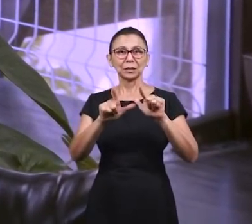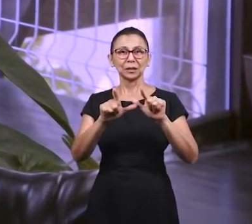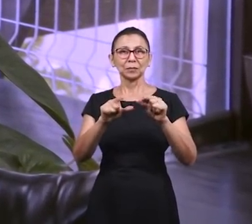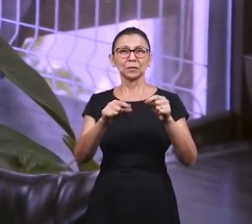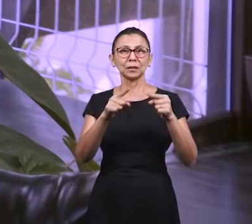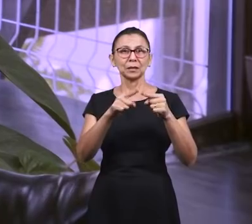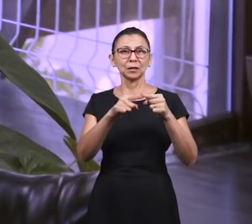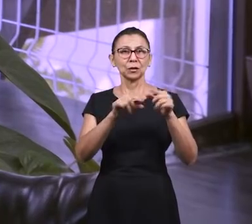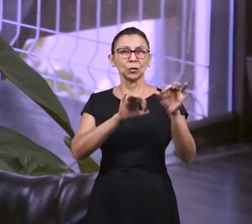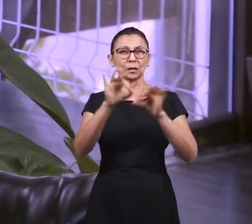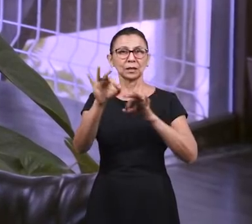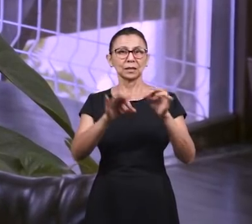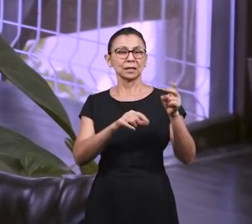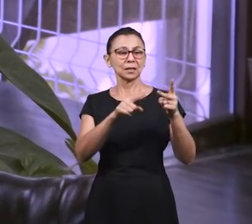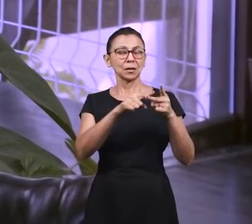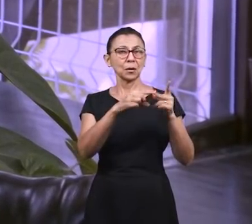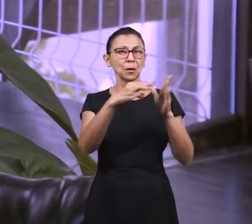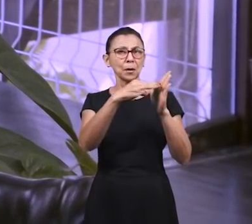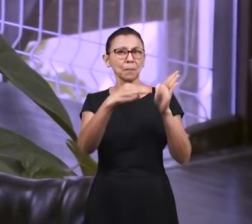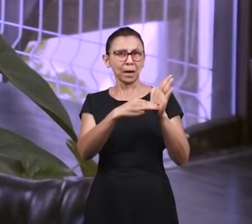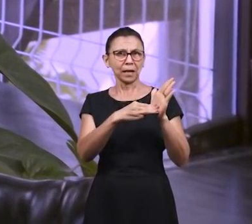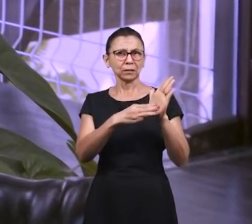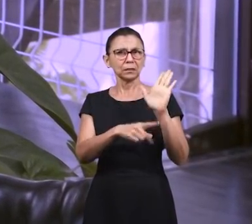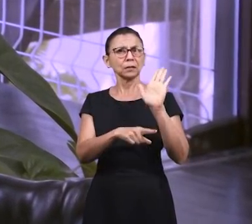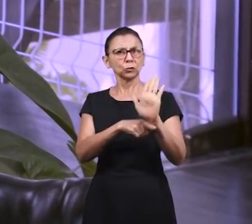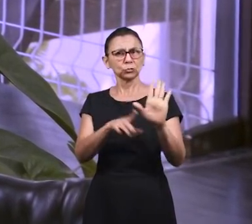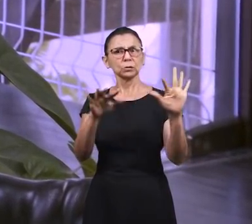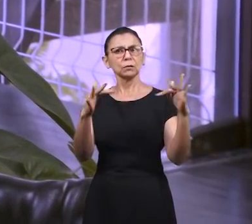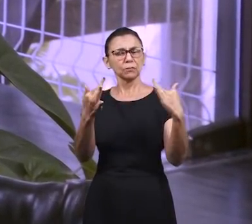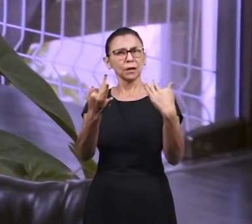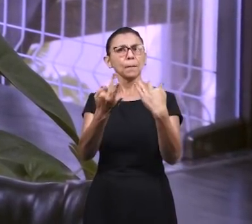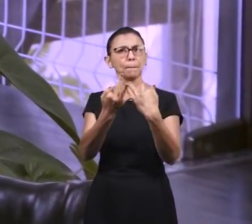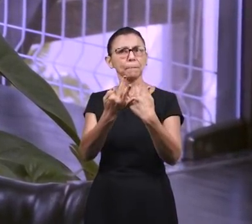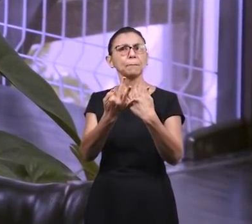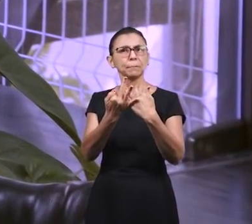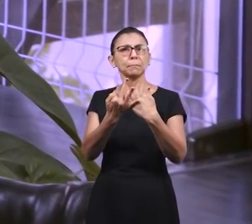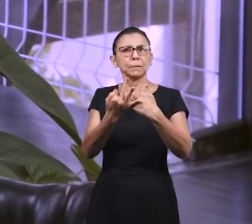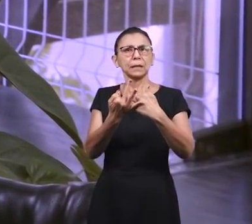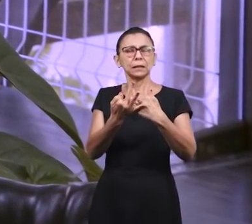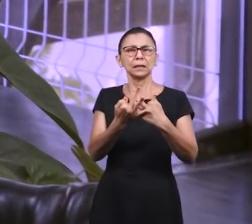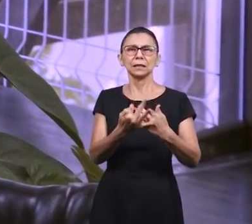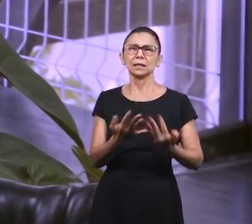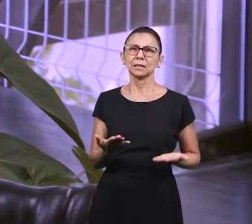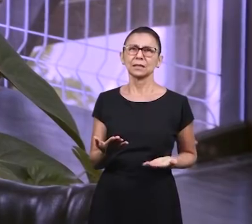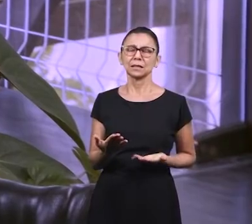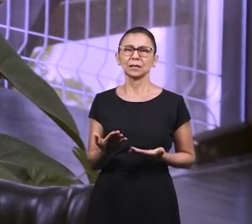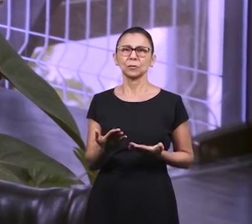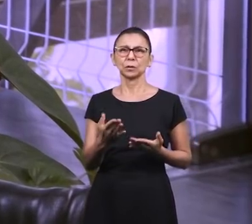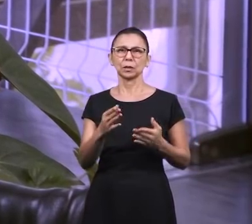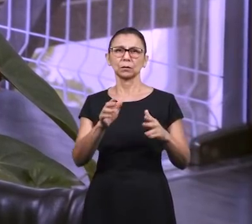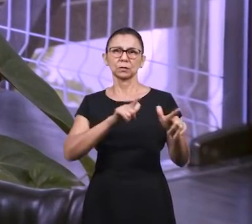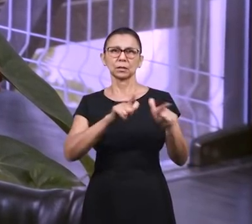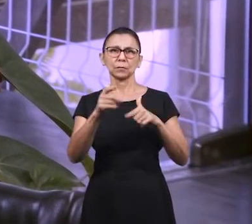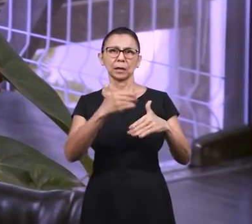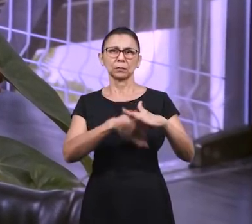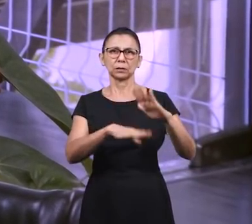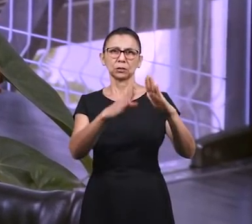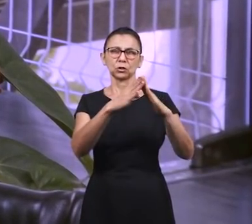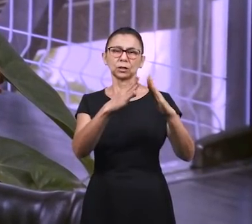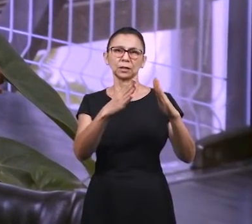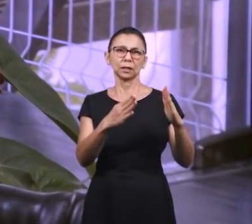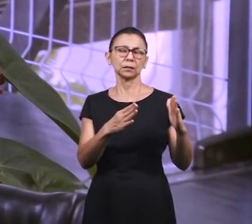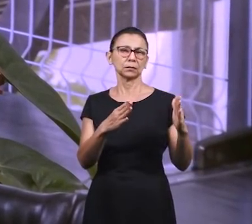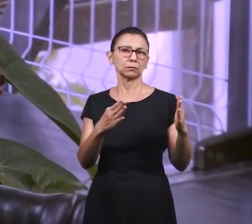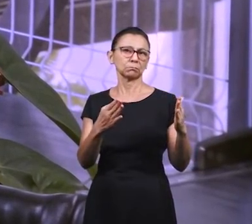muitas famílias na organização de suas novas rotinas, principalmente no que tange às ações domésticas envolvendo crianças